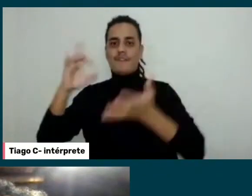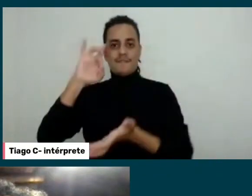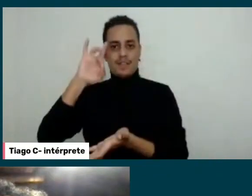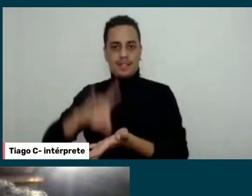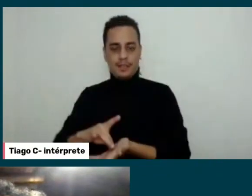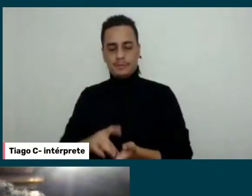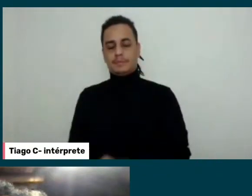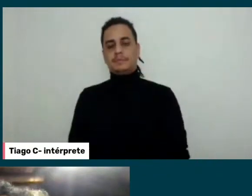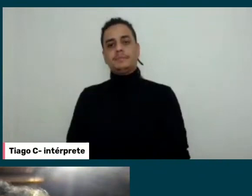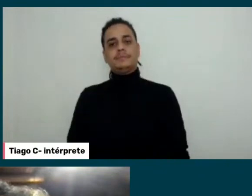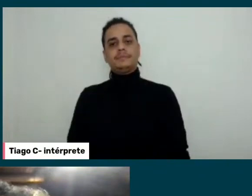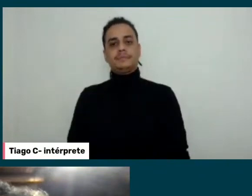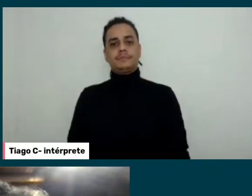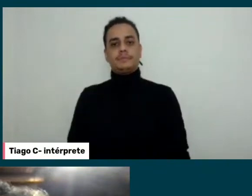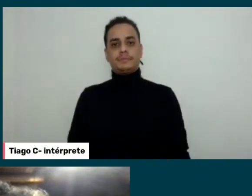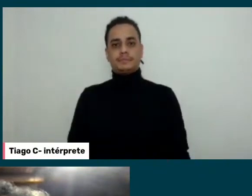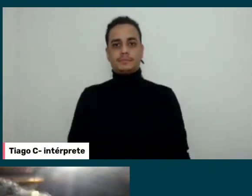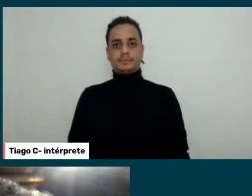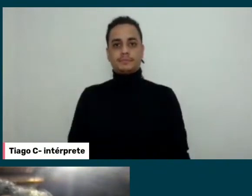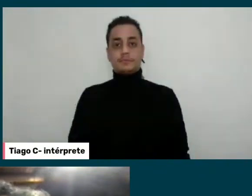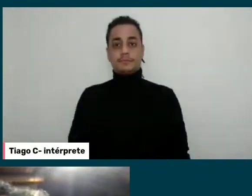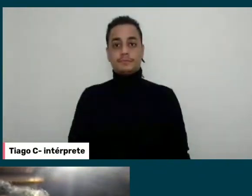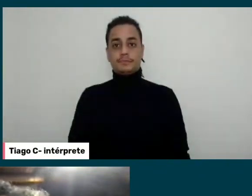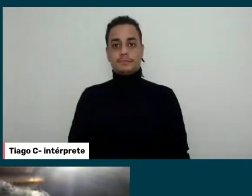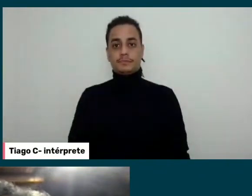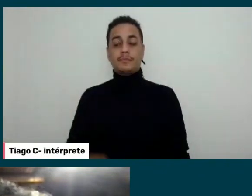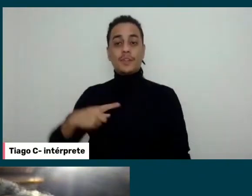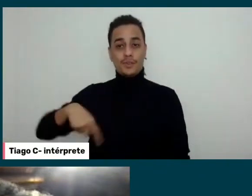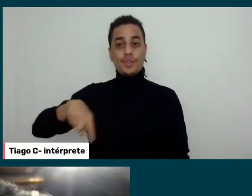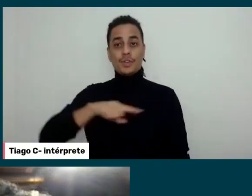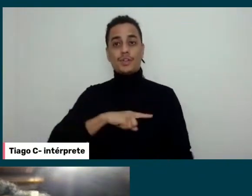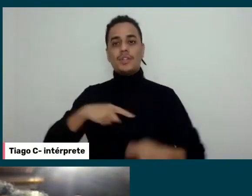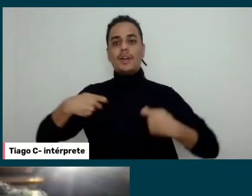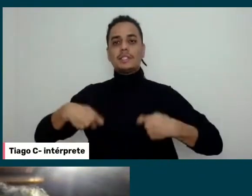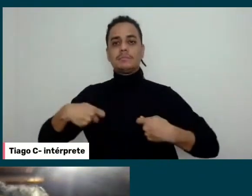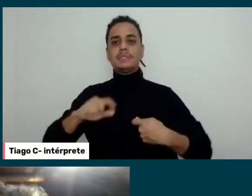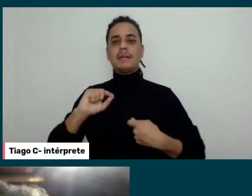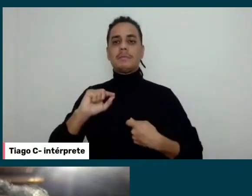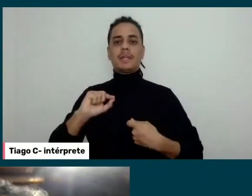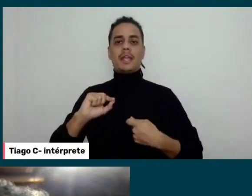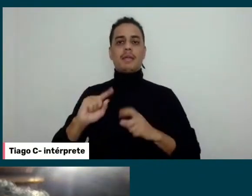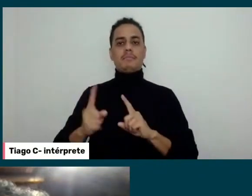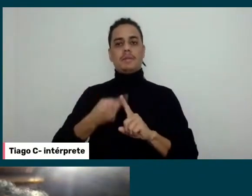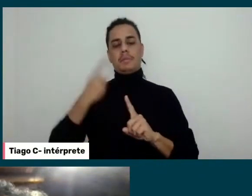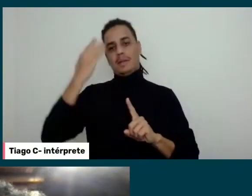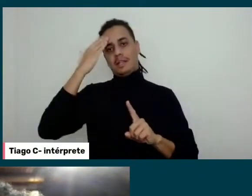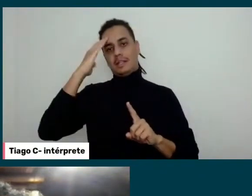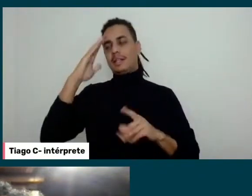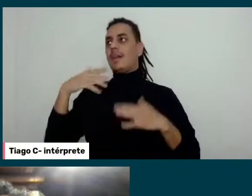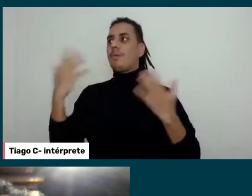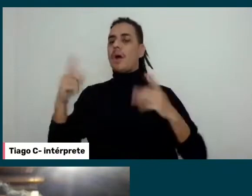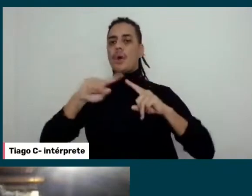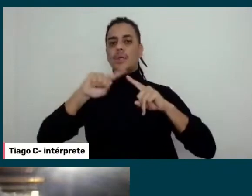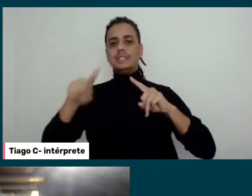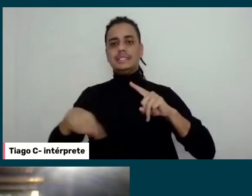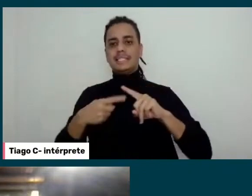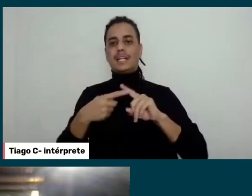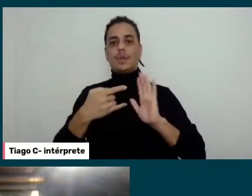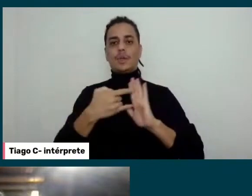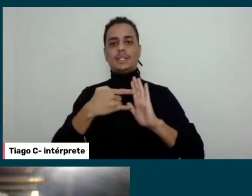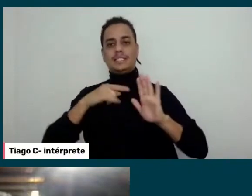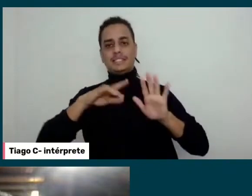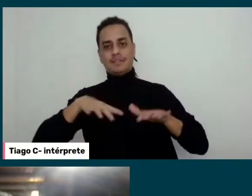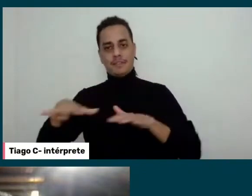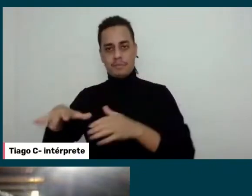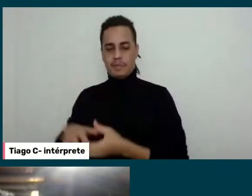Então, a gente precisa, antes de tudo, compreender que ciclo de desenvolvimento é esse. Para a gente não cair numa